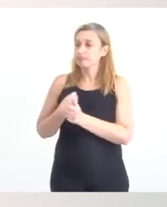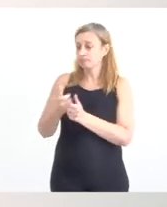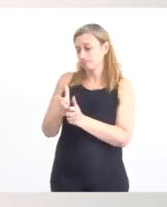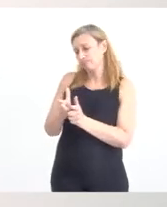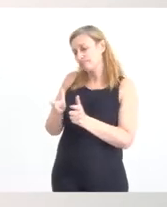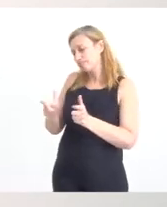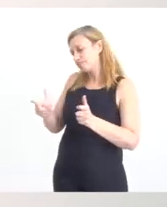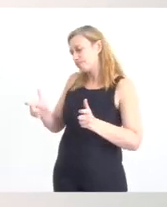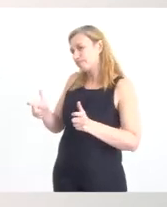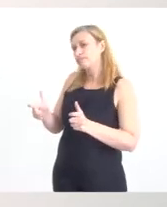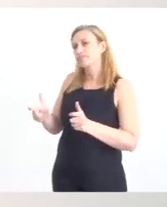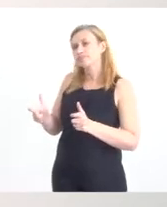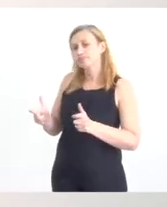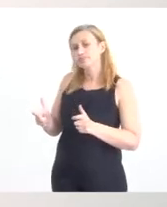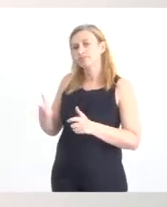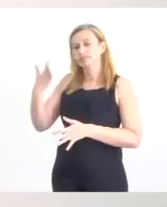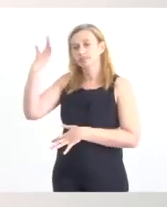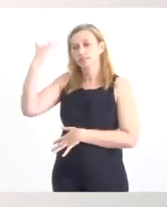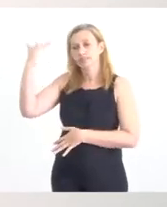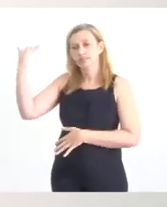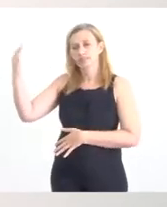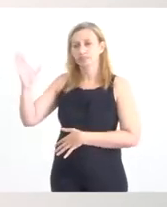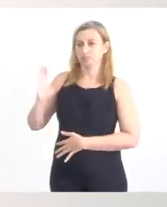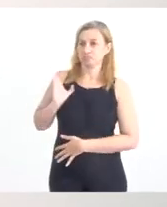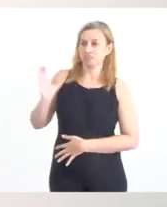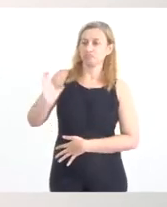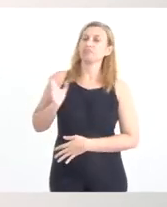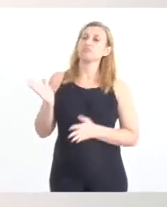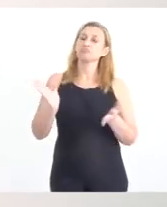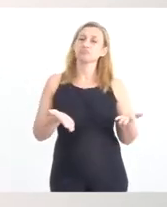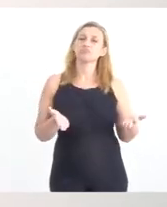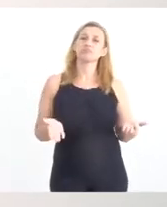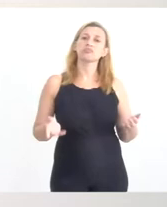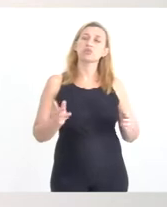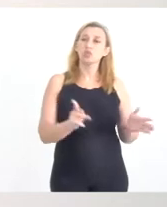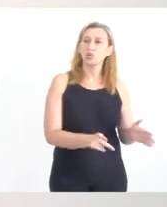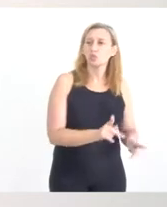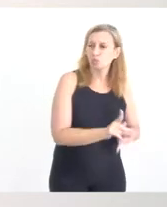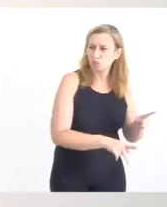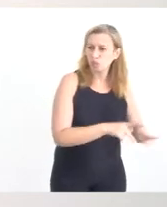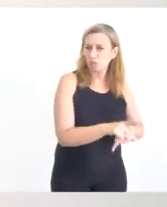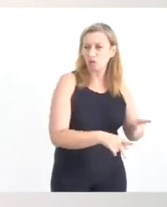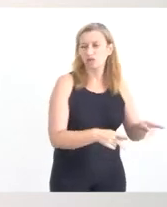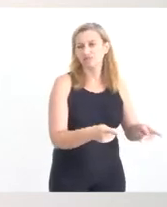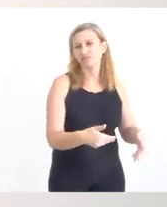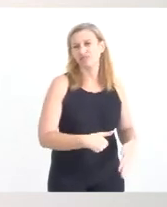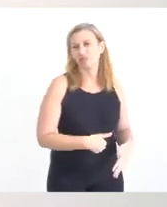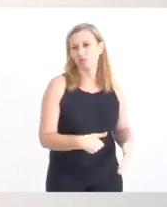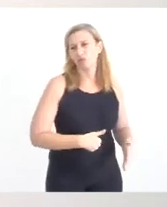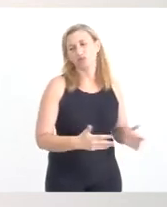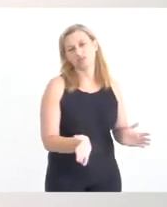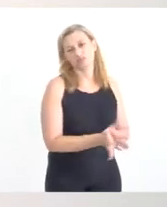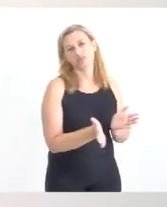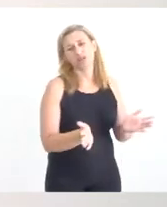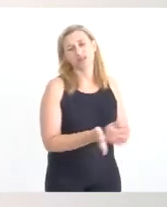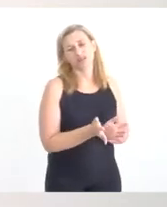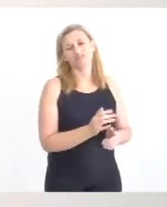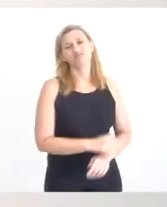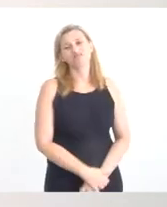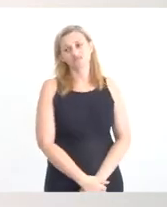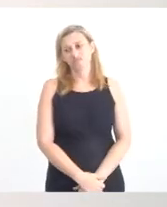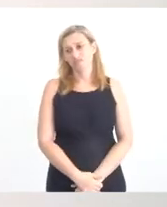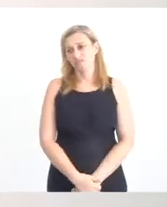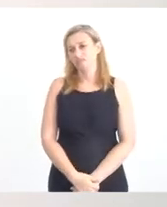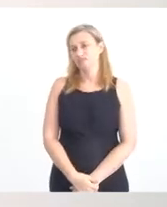cresceram e viraram bilionárias quando o povo está sucumbindo de fome